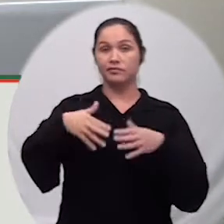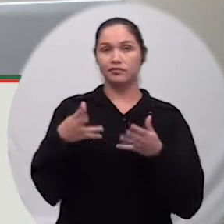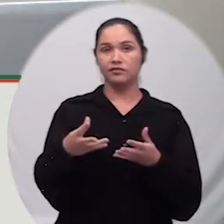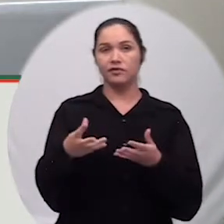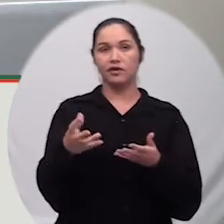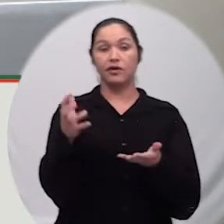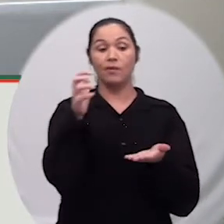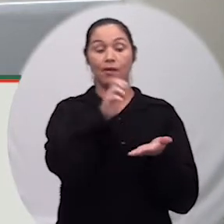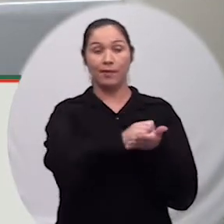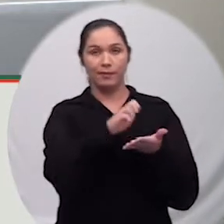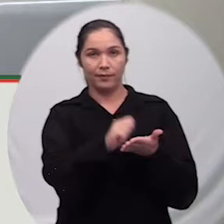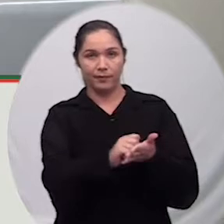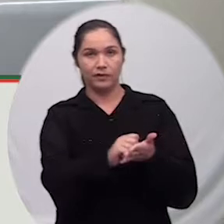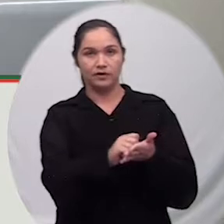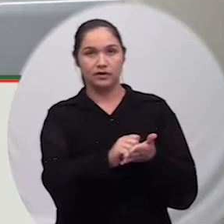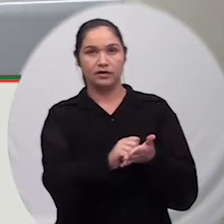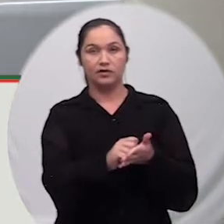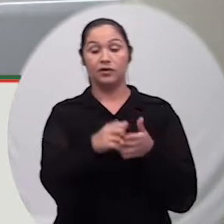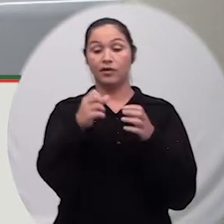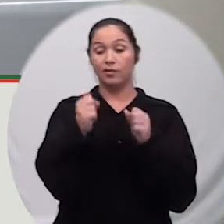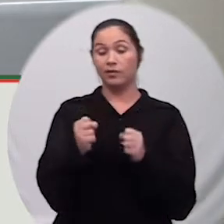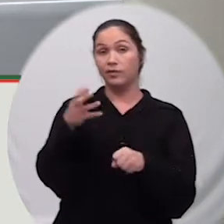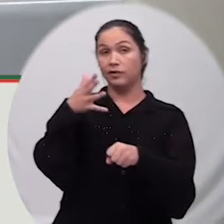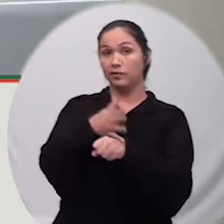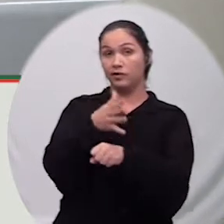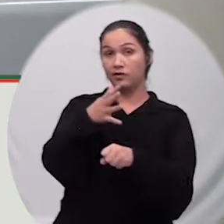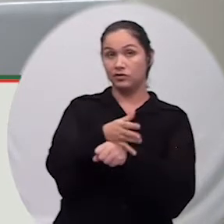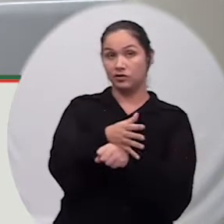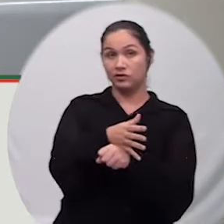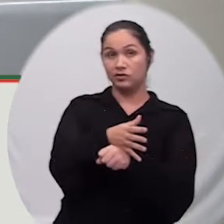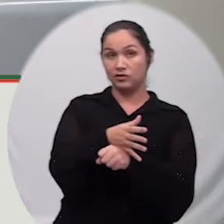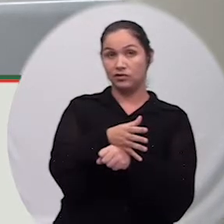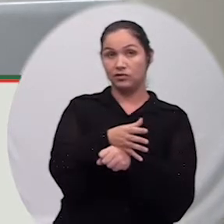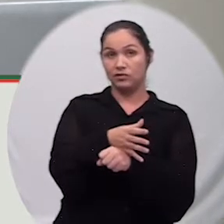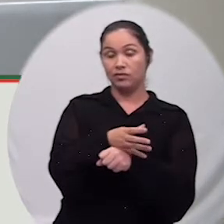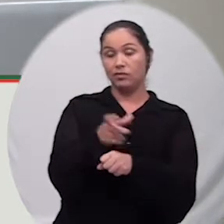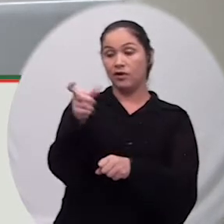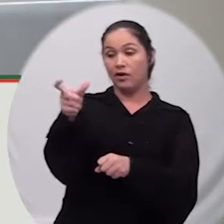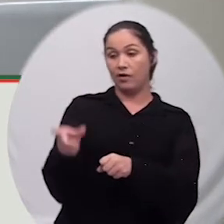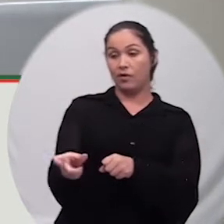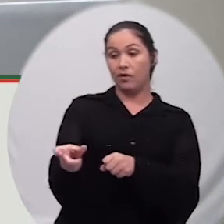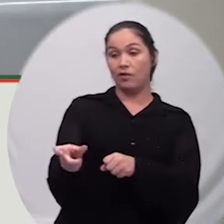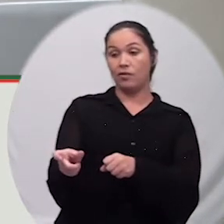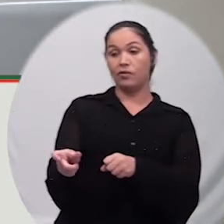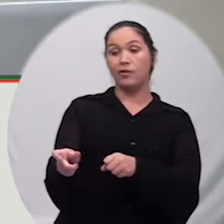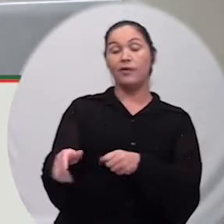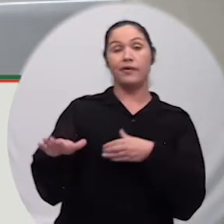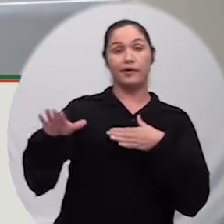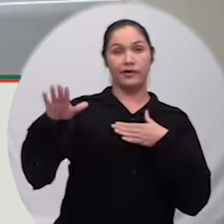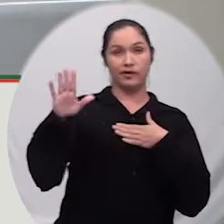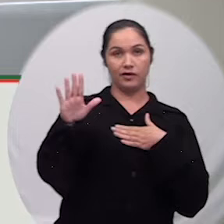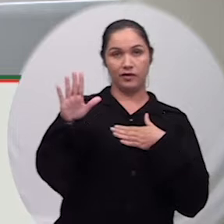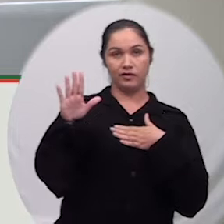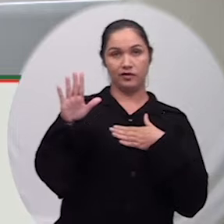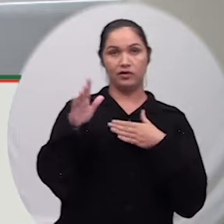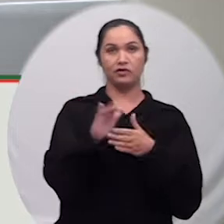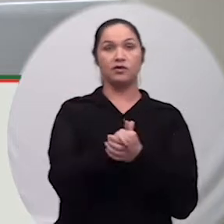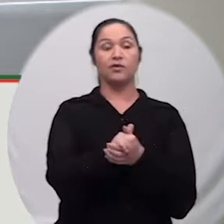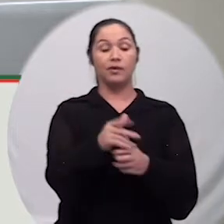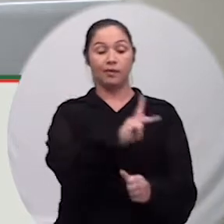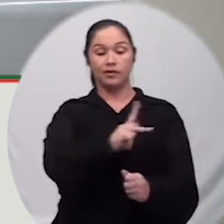das candidaturas aos respectivos cargos, presidente, vice-presidente, primeiro e segundo